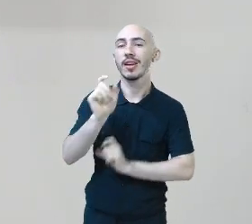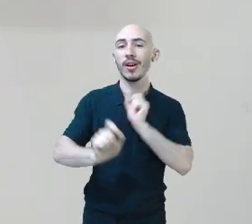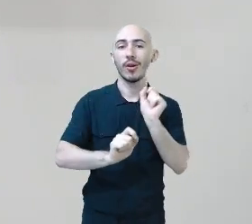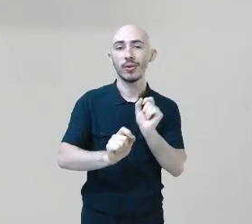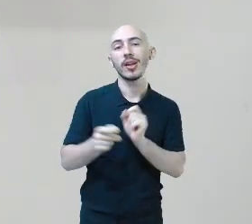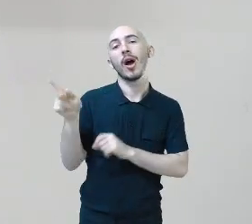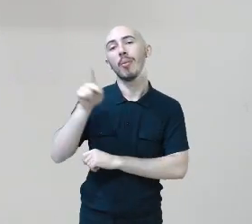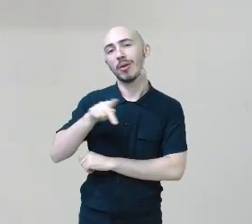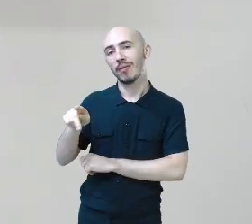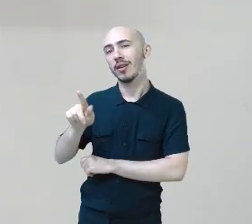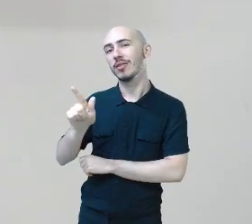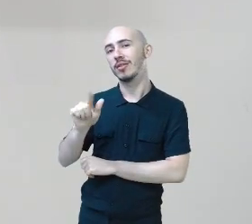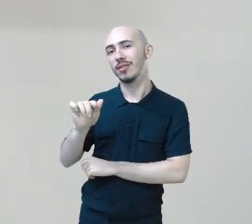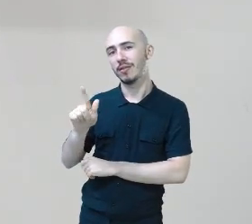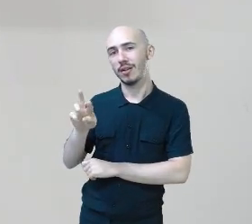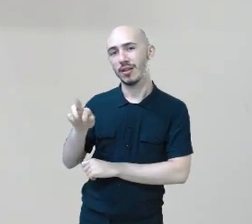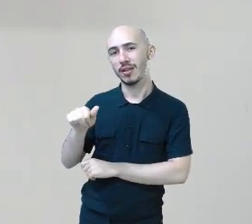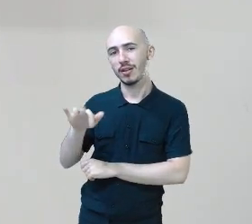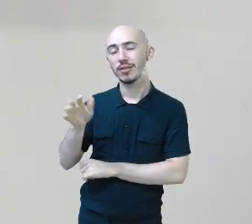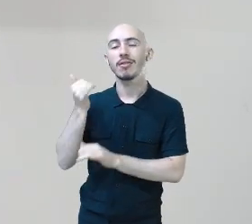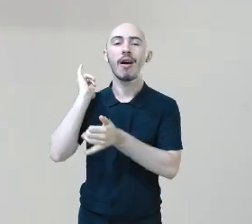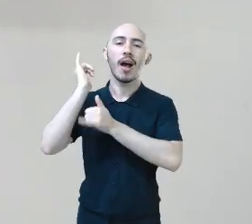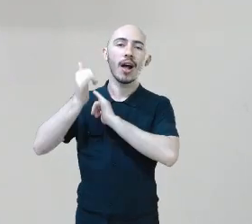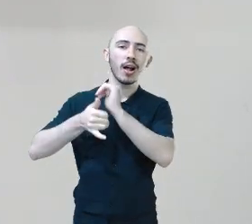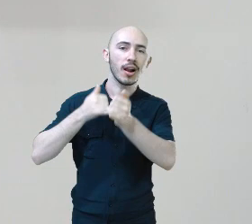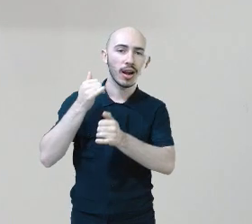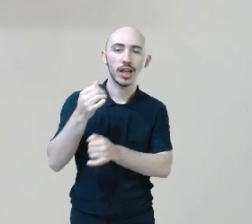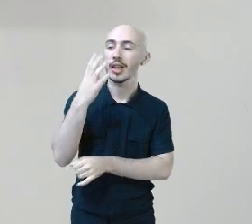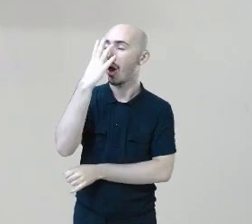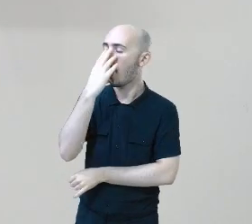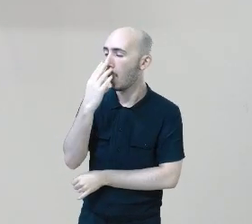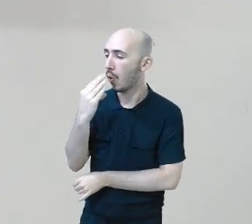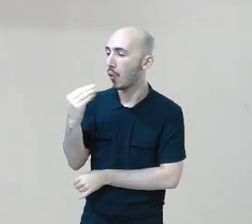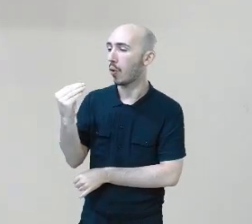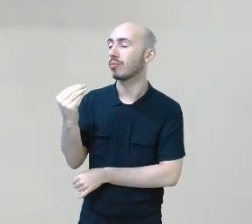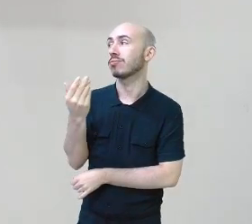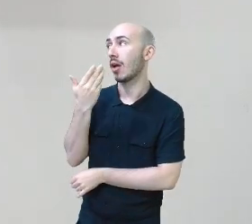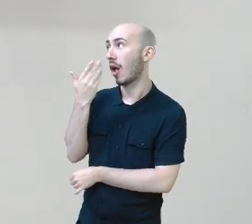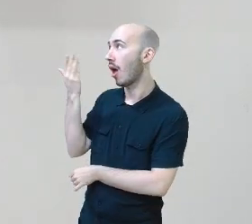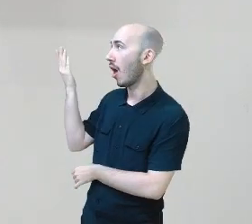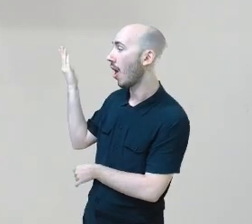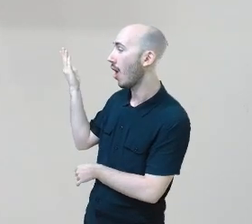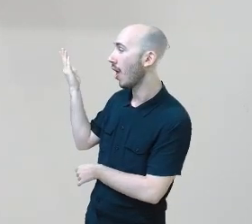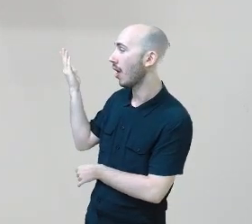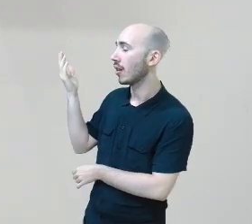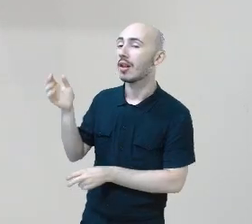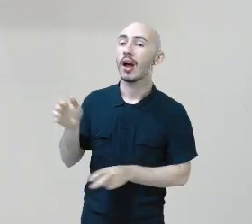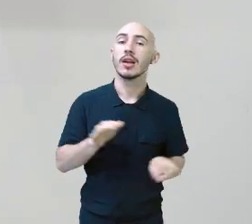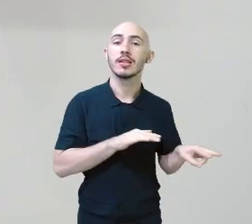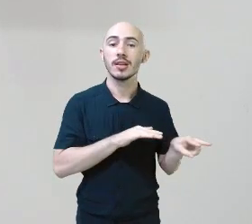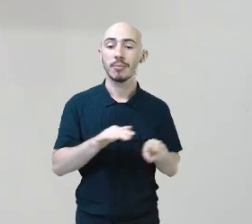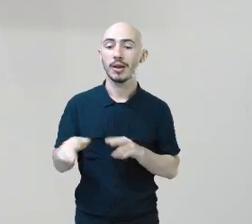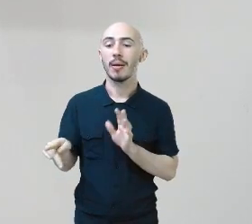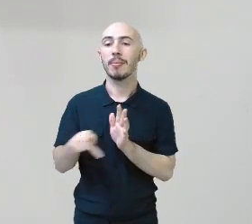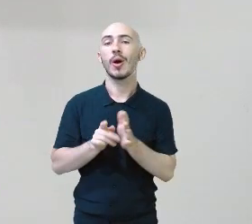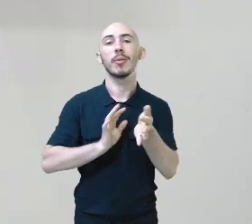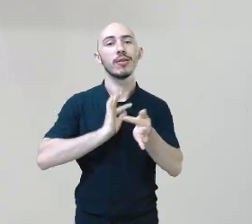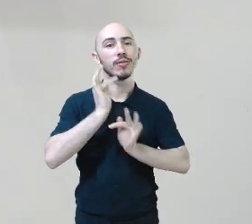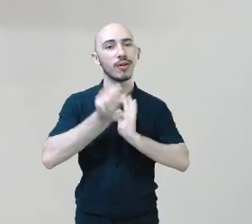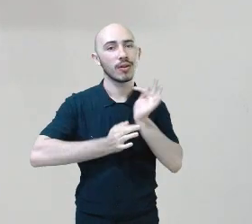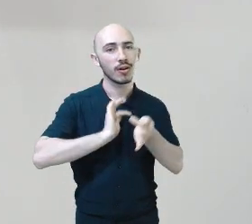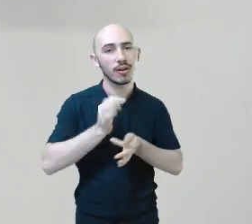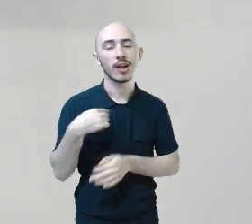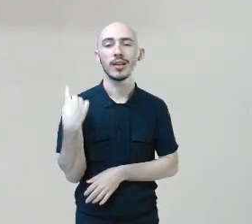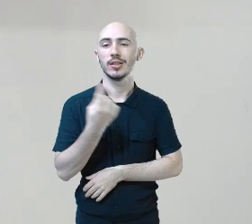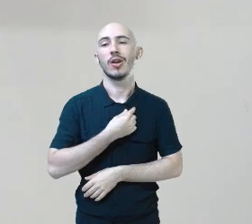professor Givanilson falou, a lenda do lobisomem. Estamos na Semana do Folclore e nós